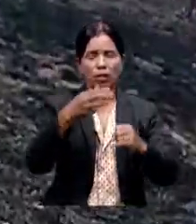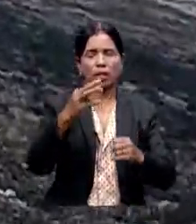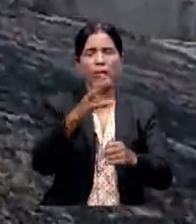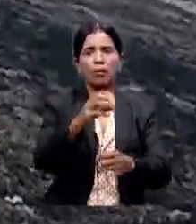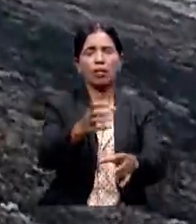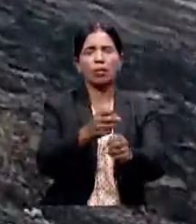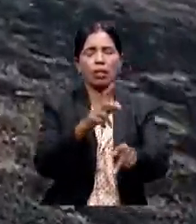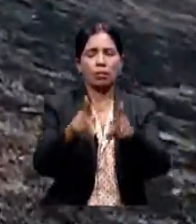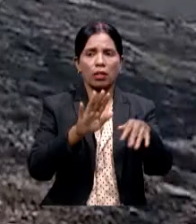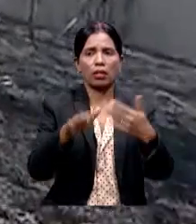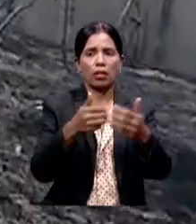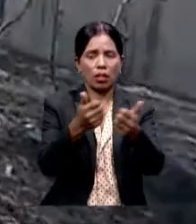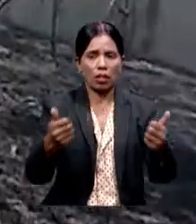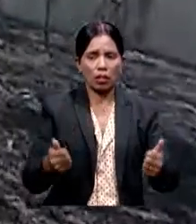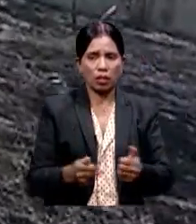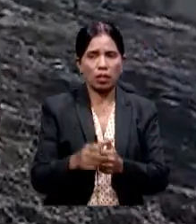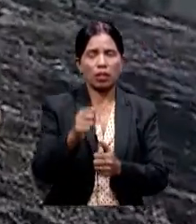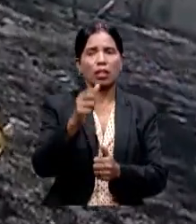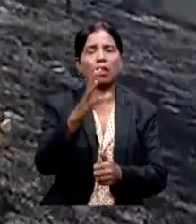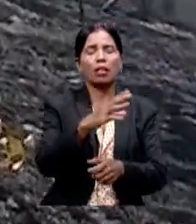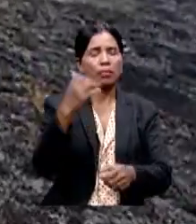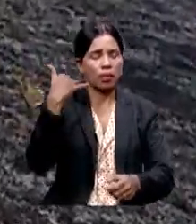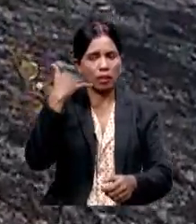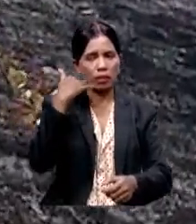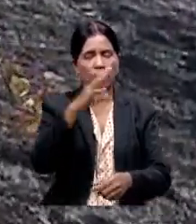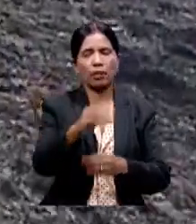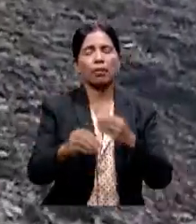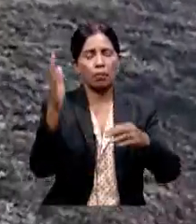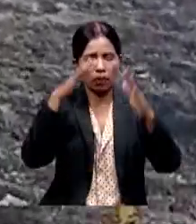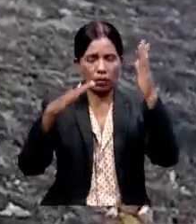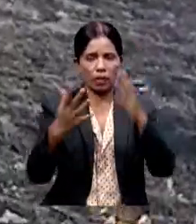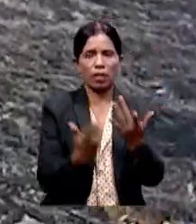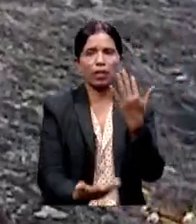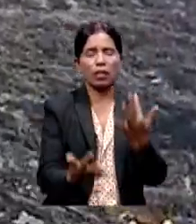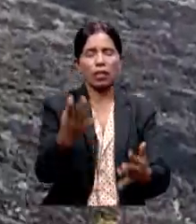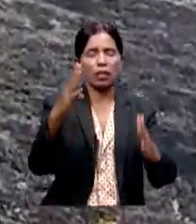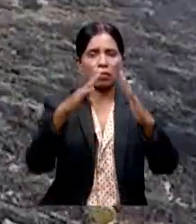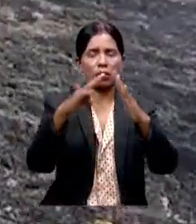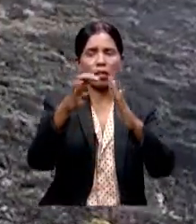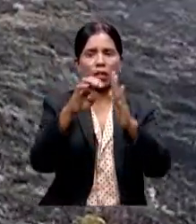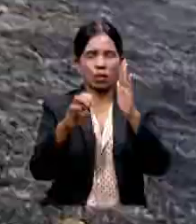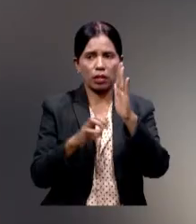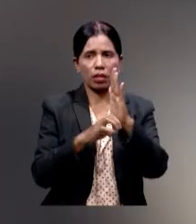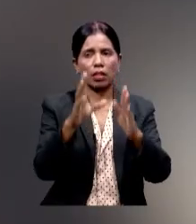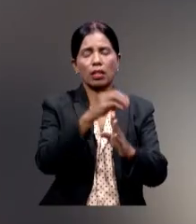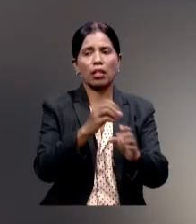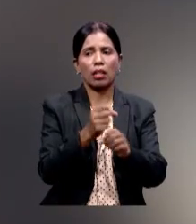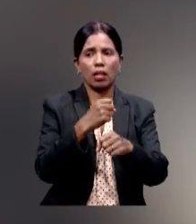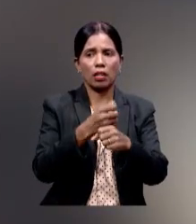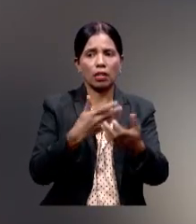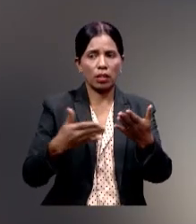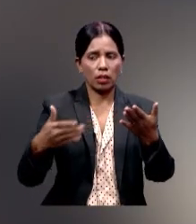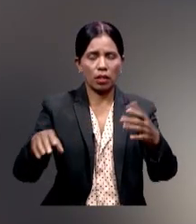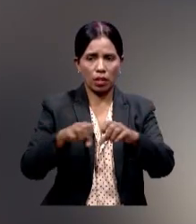husi comunidade e a aldeia Sanane via telefone, acontecimento a ihan residência estado Fulolo ne, resulta sasan balung